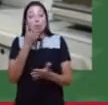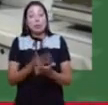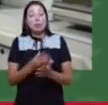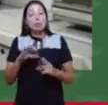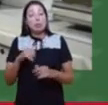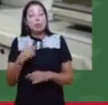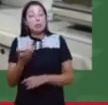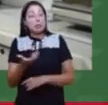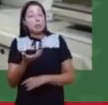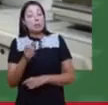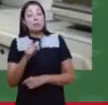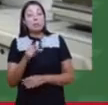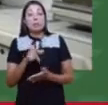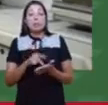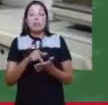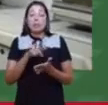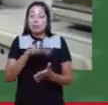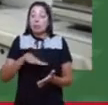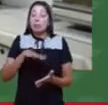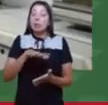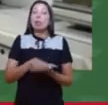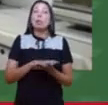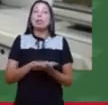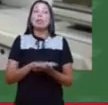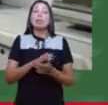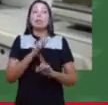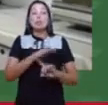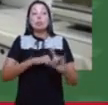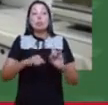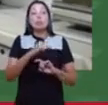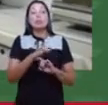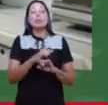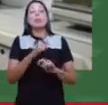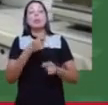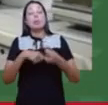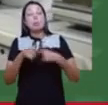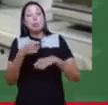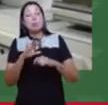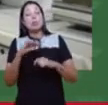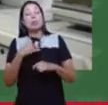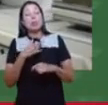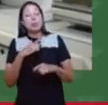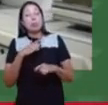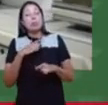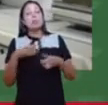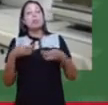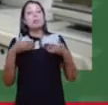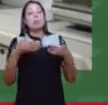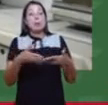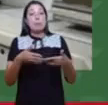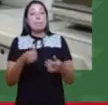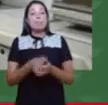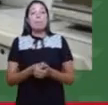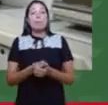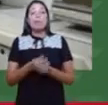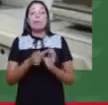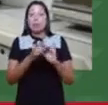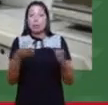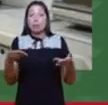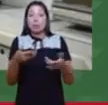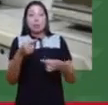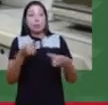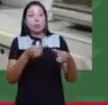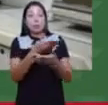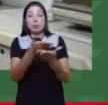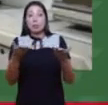nós queremos para a área pública, para a área social, para a área econômica, e a gente tem que participar. Então, quero deixar agora o